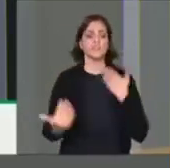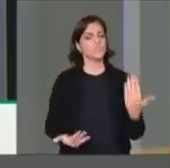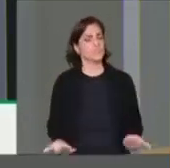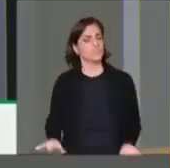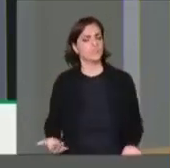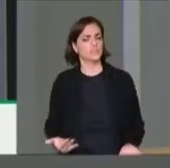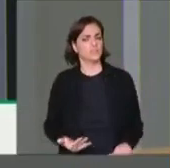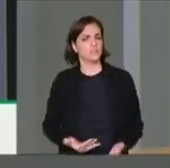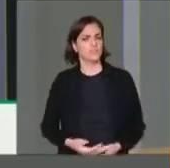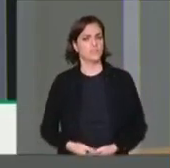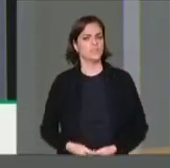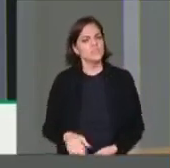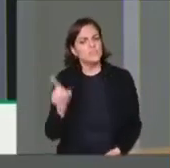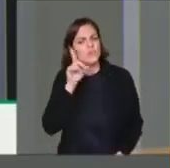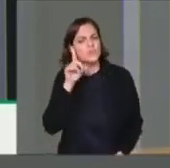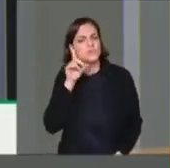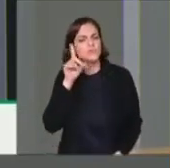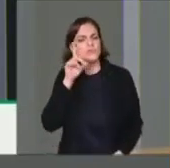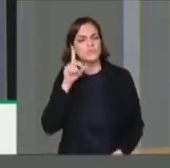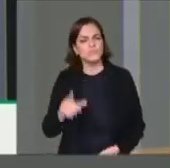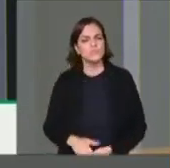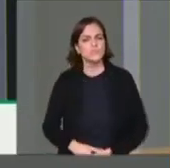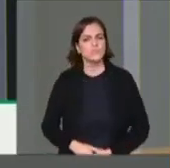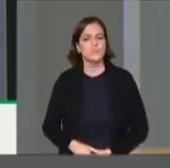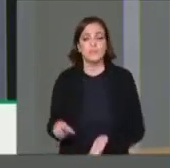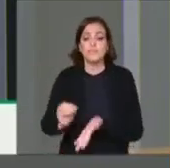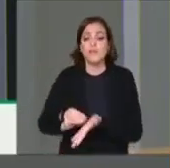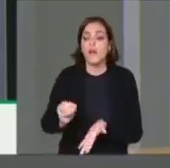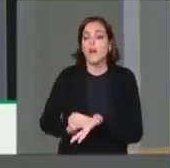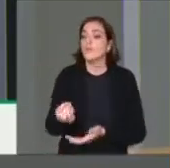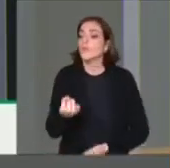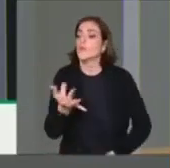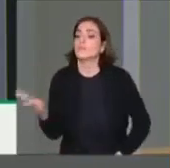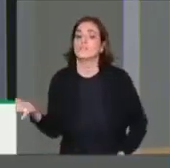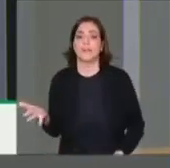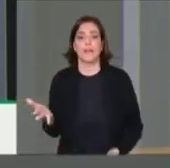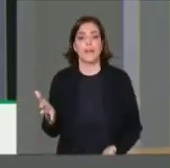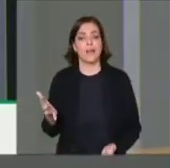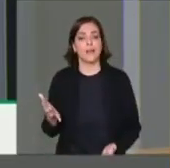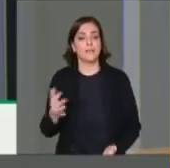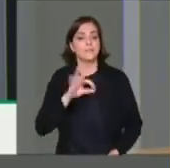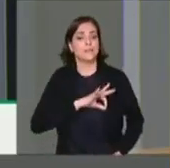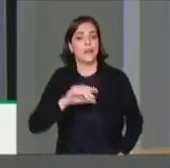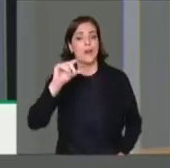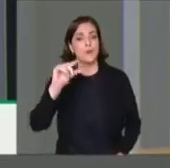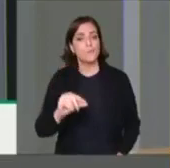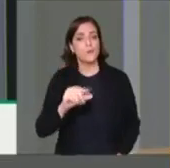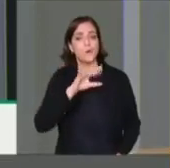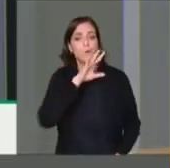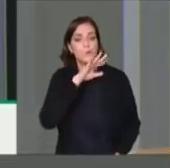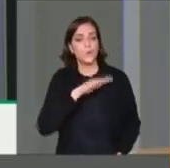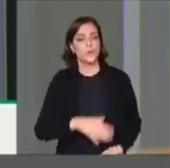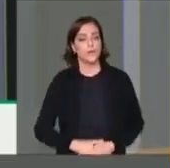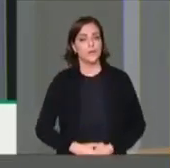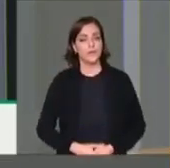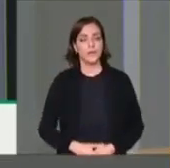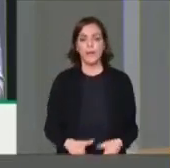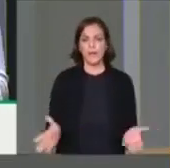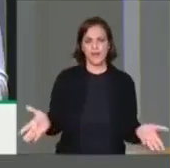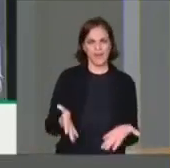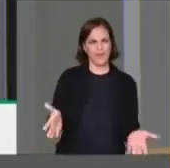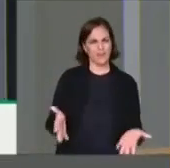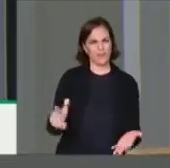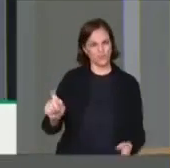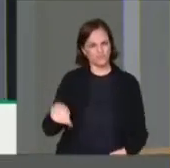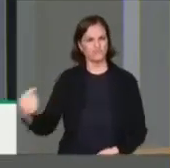Que sofre com risco de morte constante, com a falta de contingente, com baixos salários e agora se vê também taxada